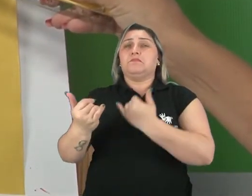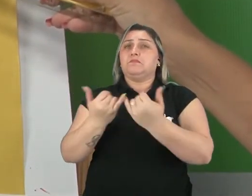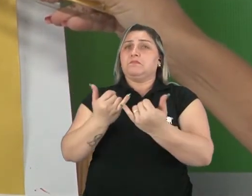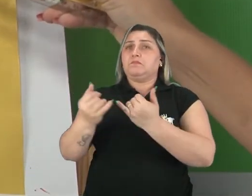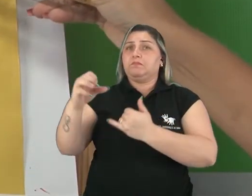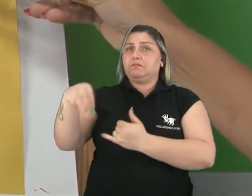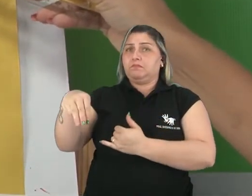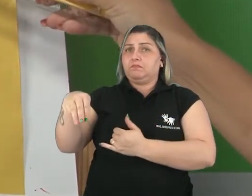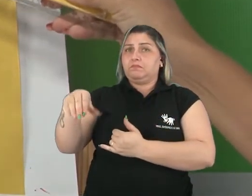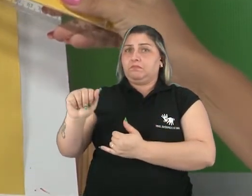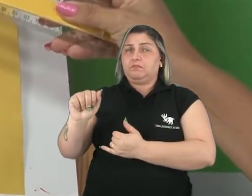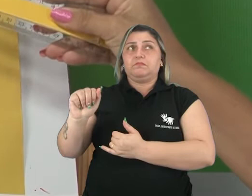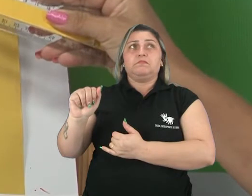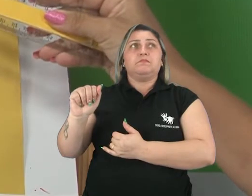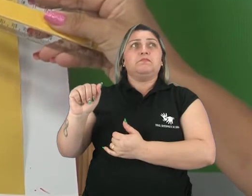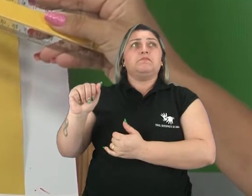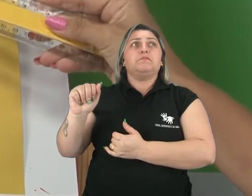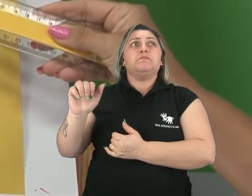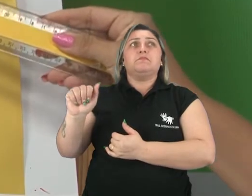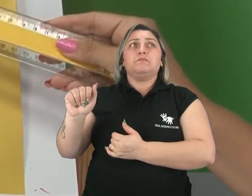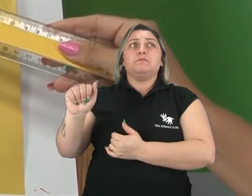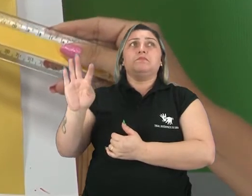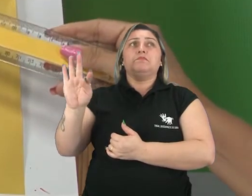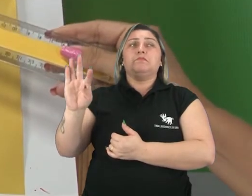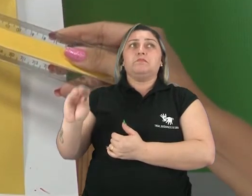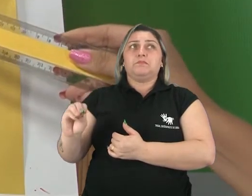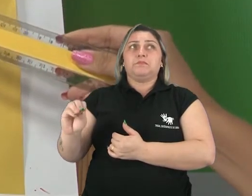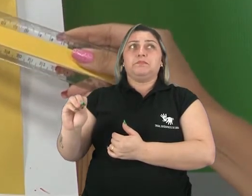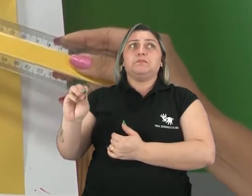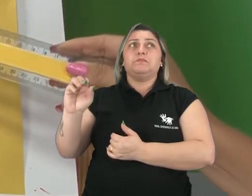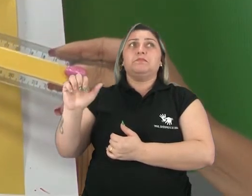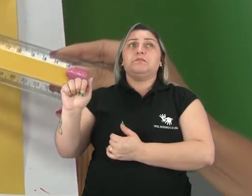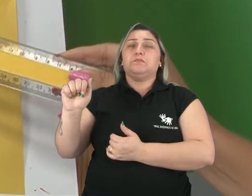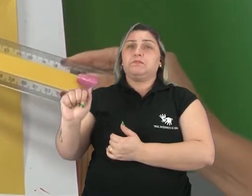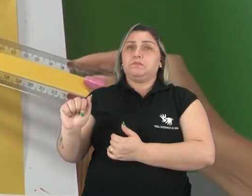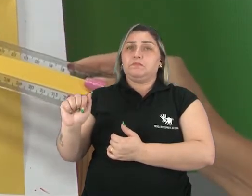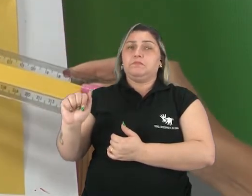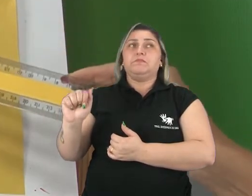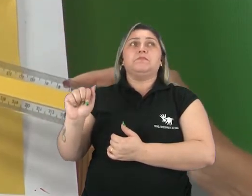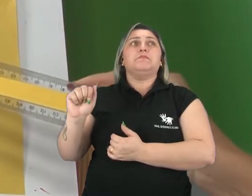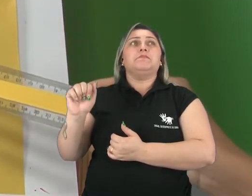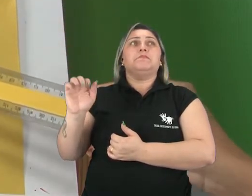semelhantes amar má a a